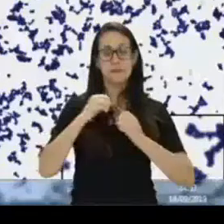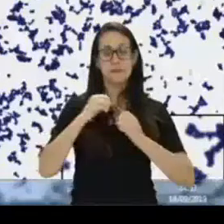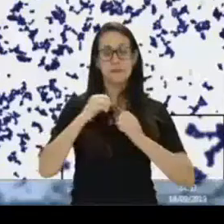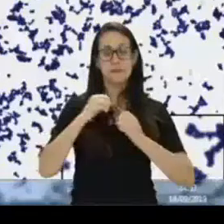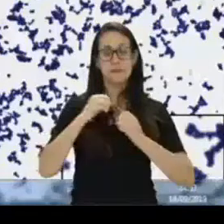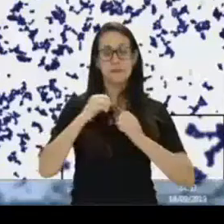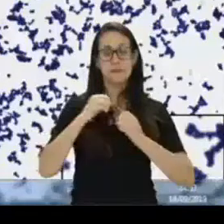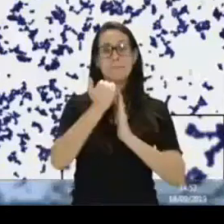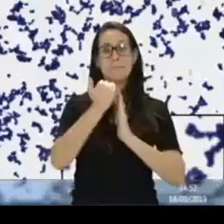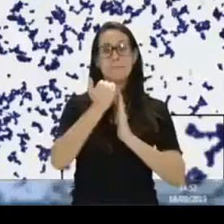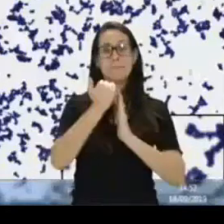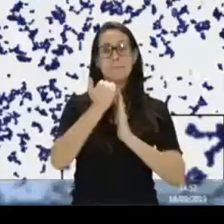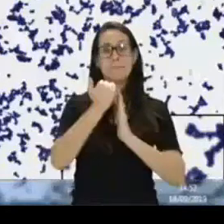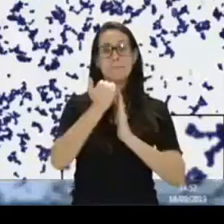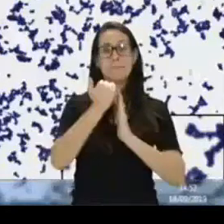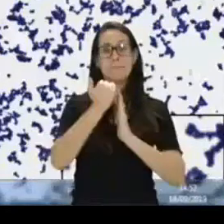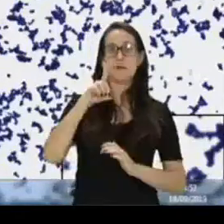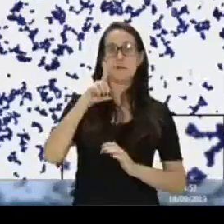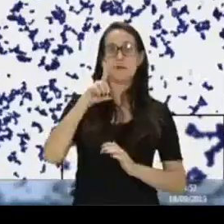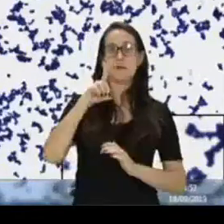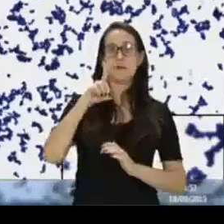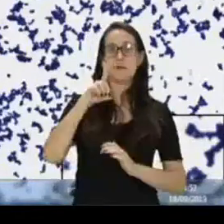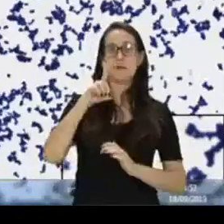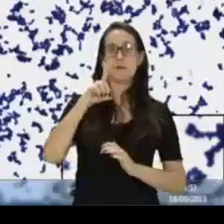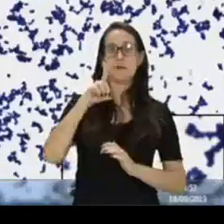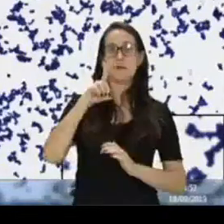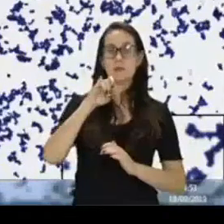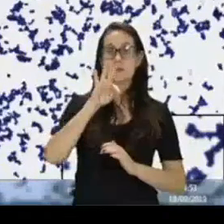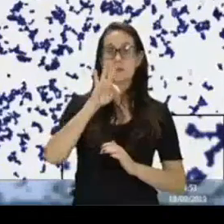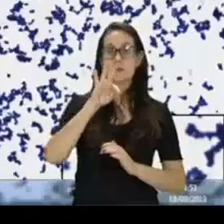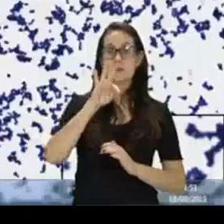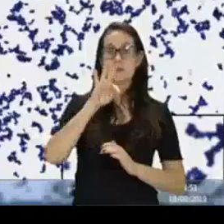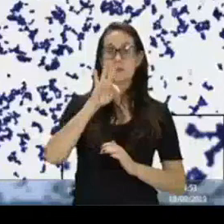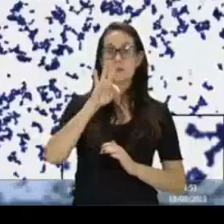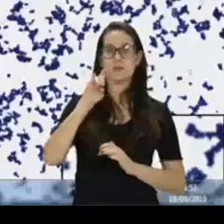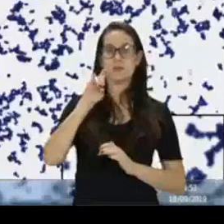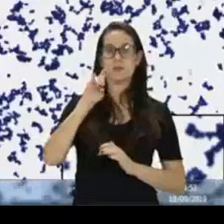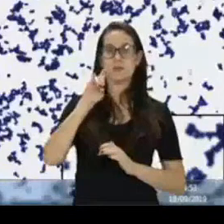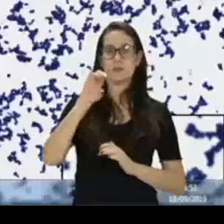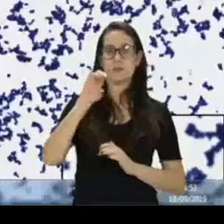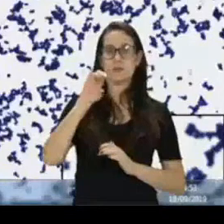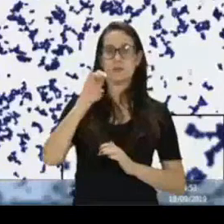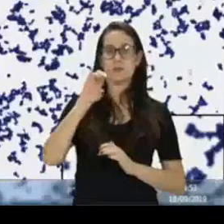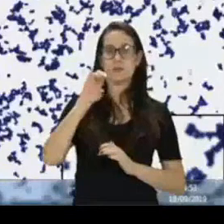Ela não forma aquele sanduichinho igual na gram-negativa.